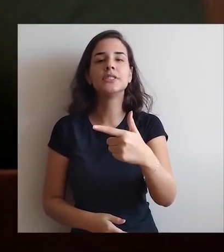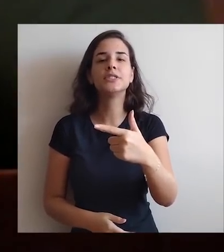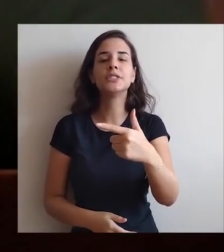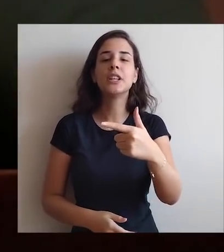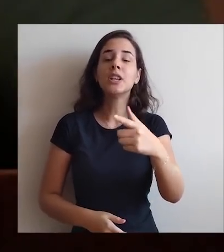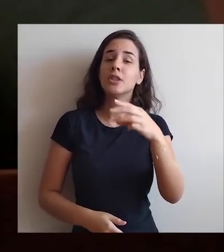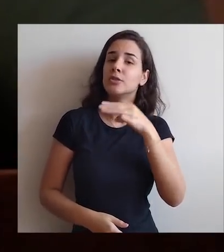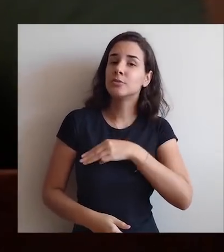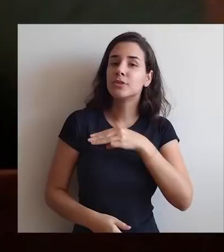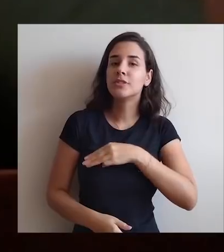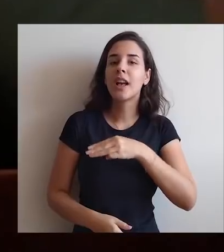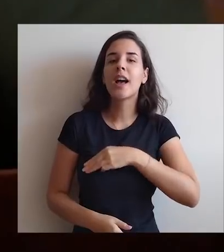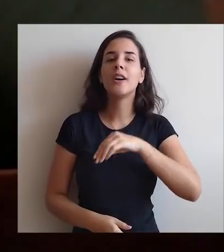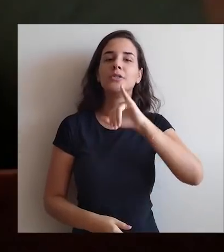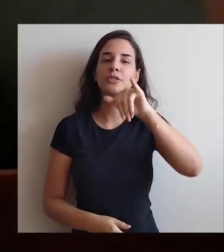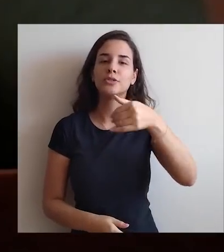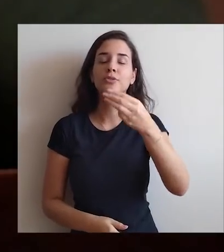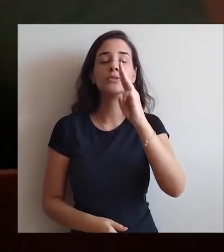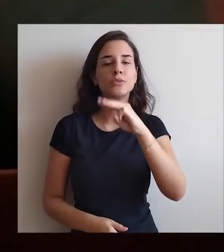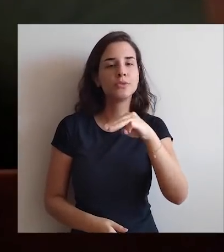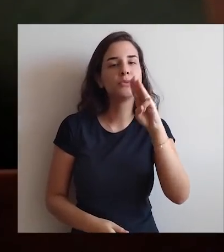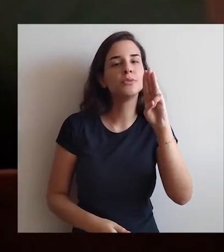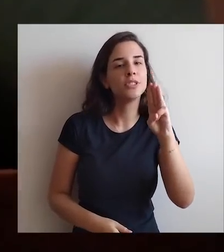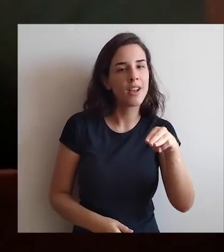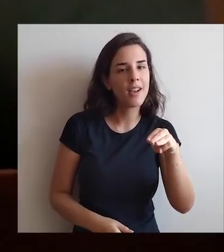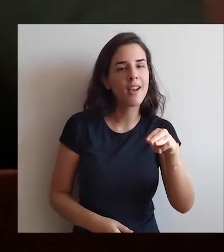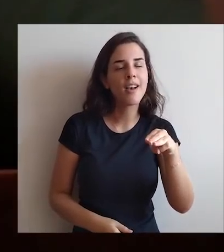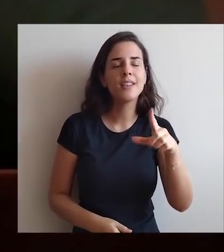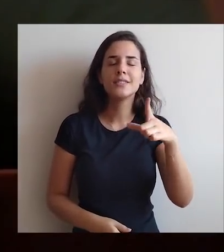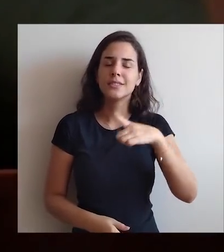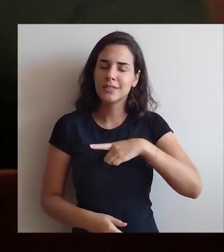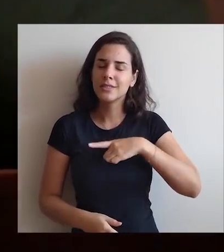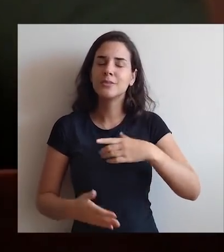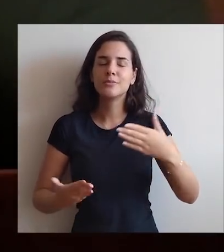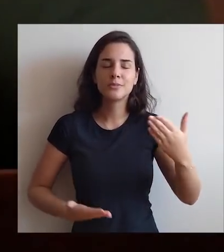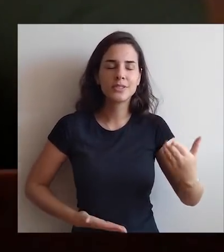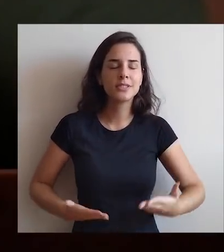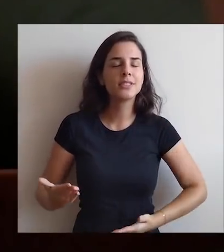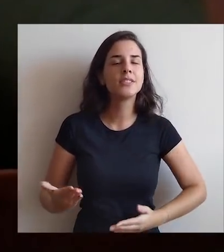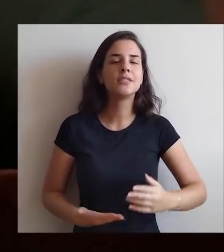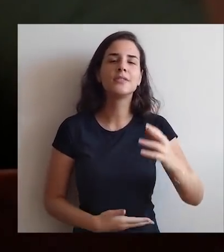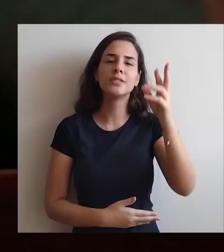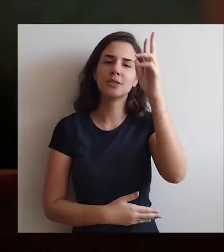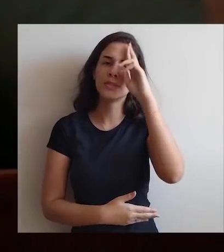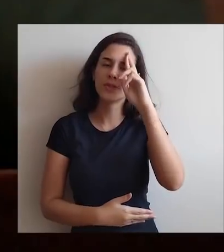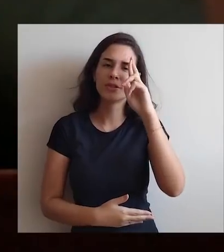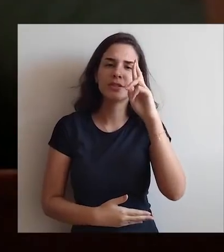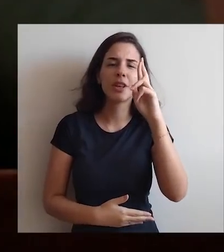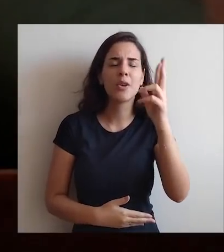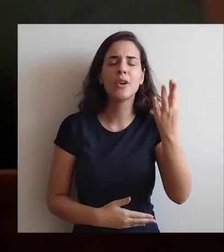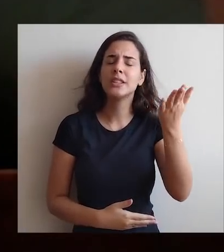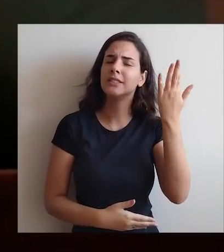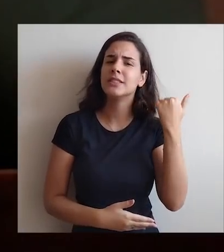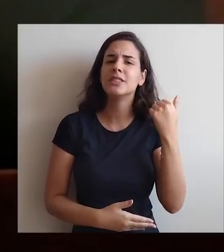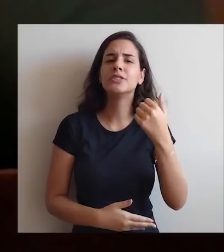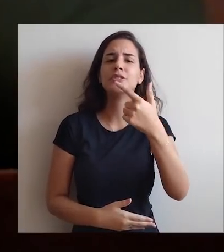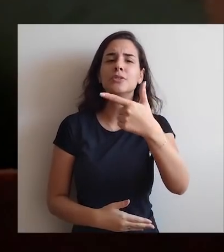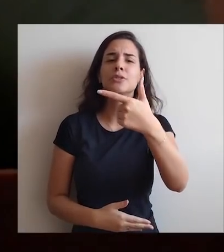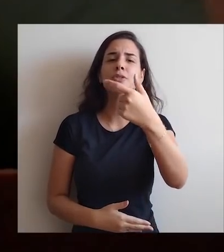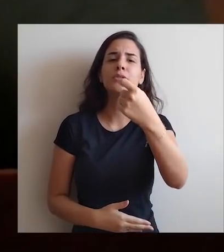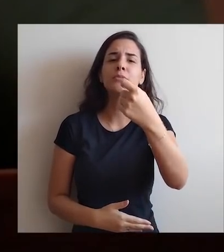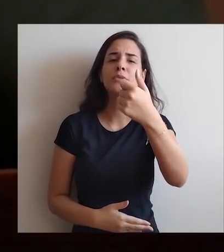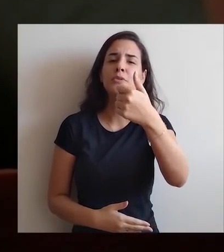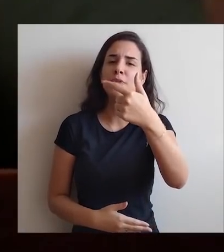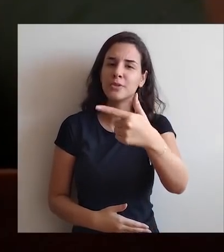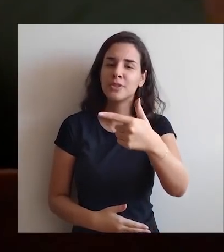temos 2 filhos, somos missionários da Junta de Missões Mundiais e temos servido ao Senhor em missão transcultural